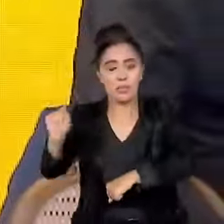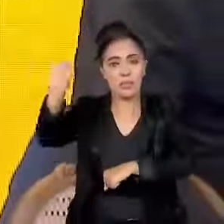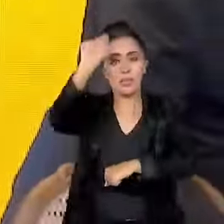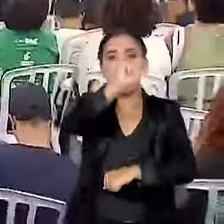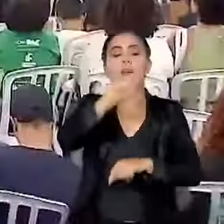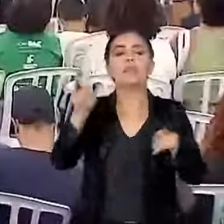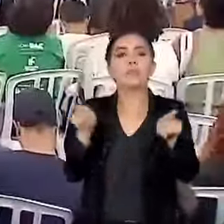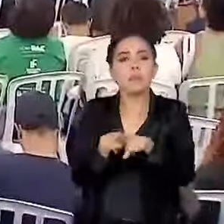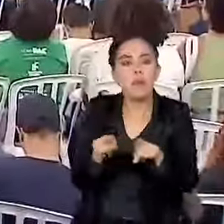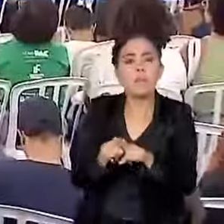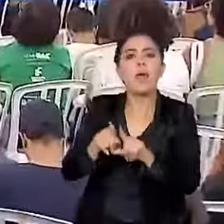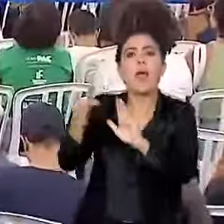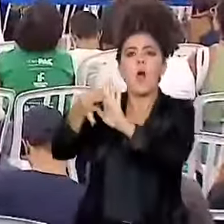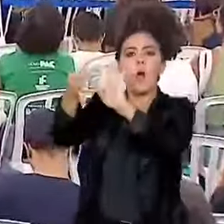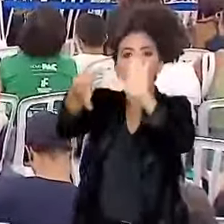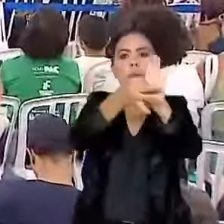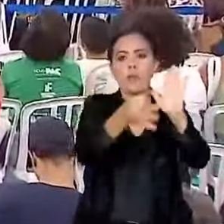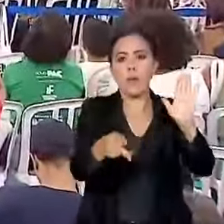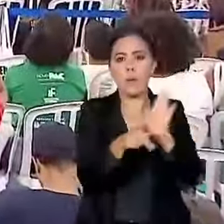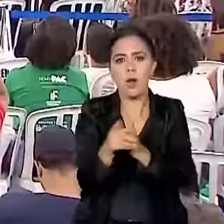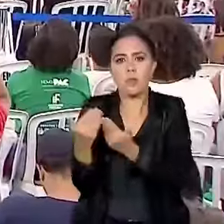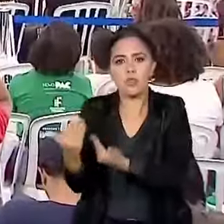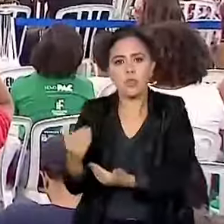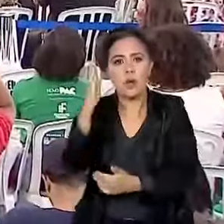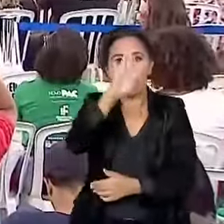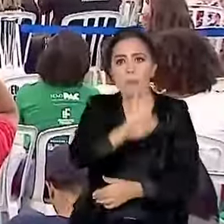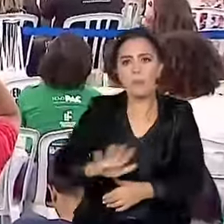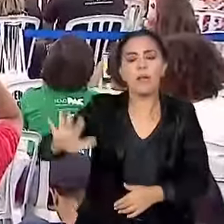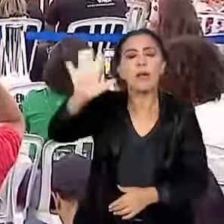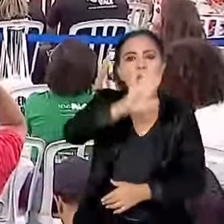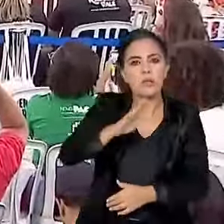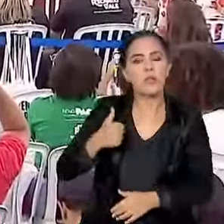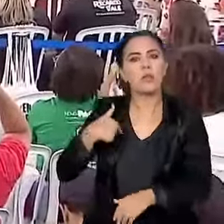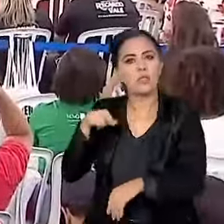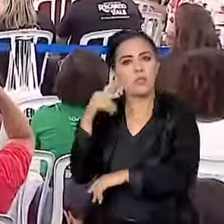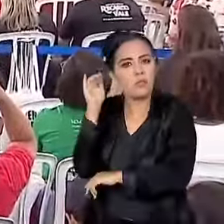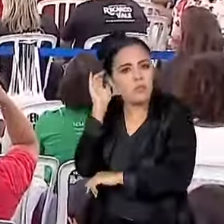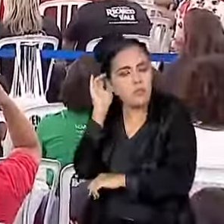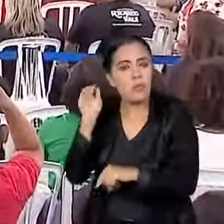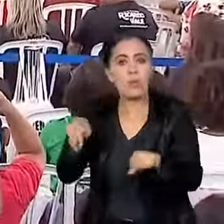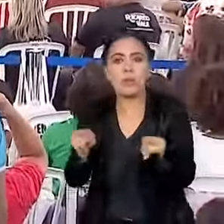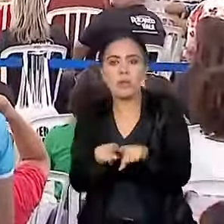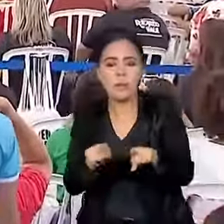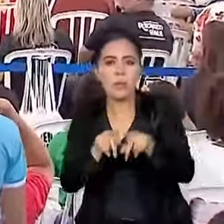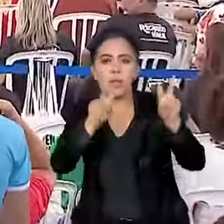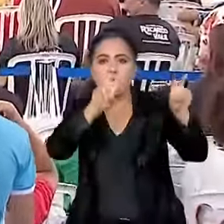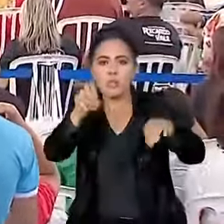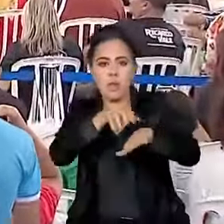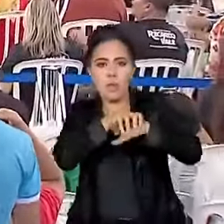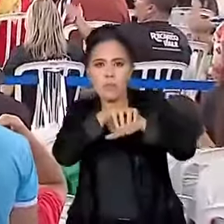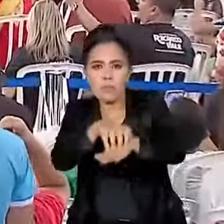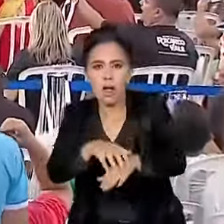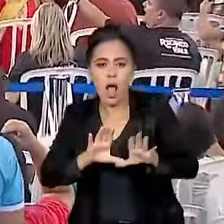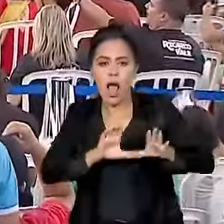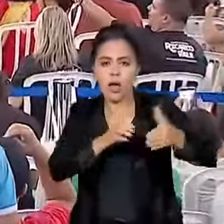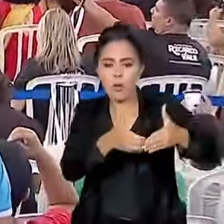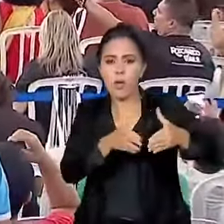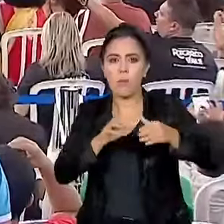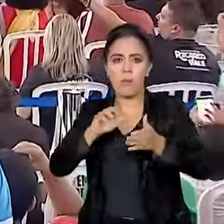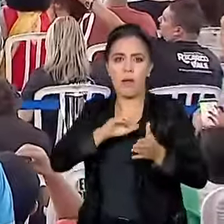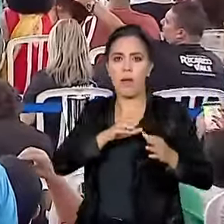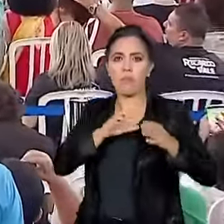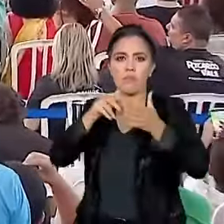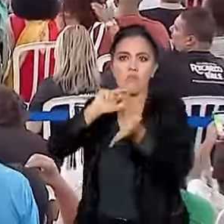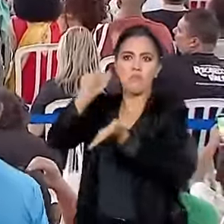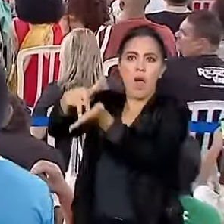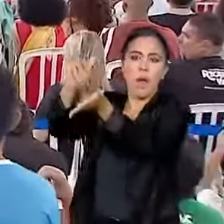os jovens desse país e eu acho que o mais importante de falar, não só sobre caravanas, mas pela escuta, é que